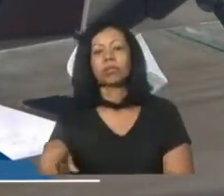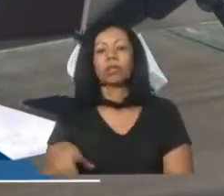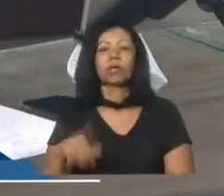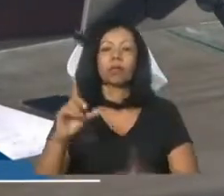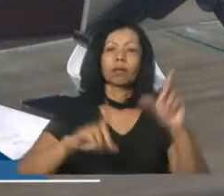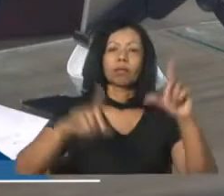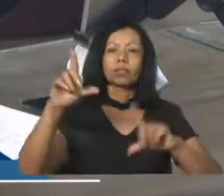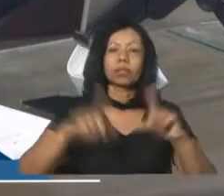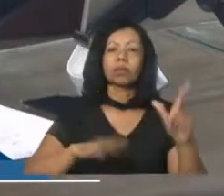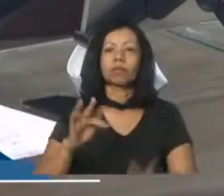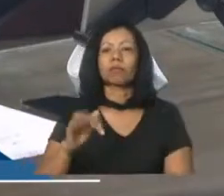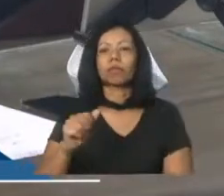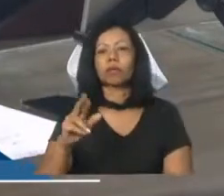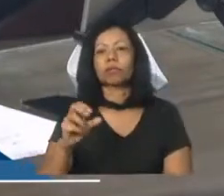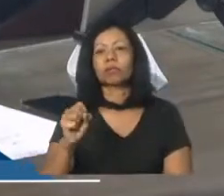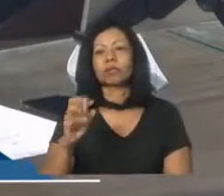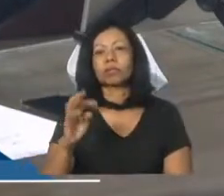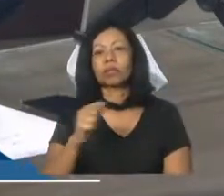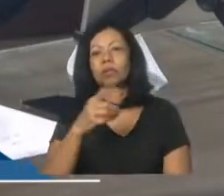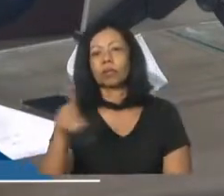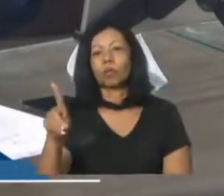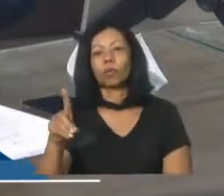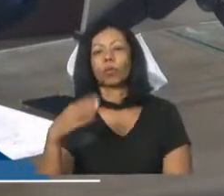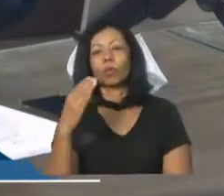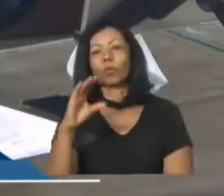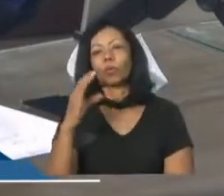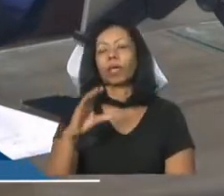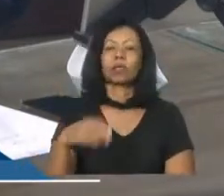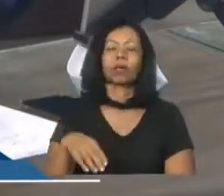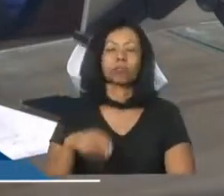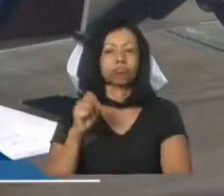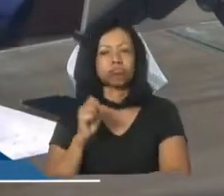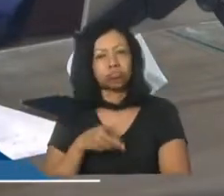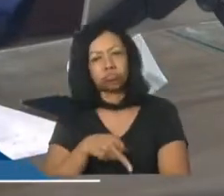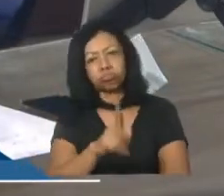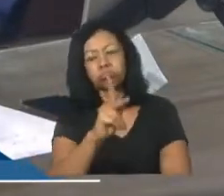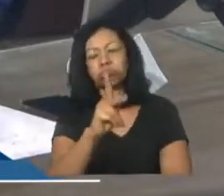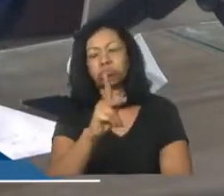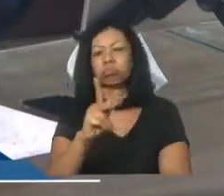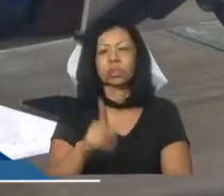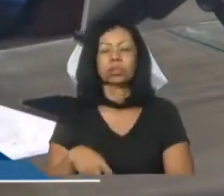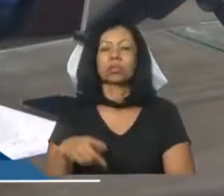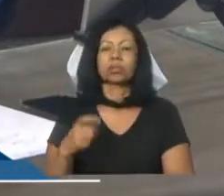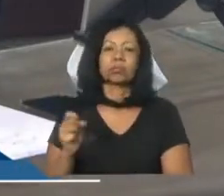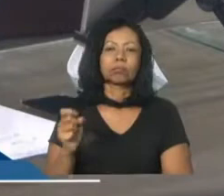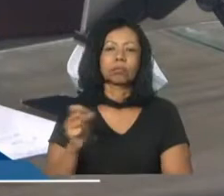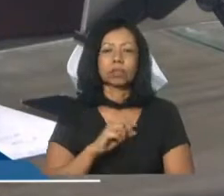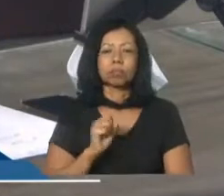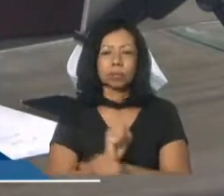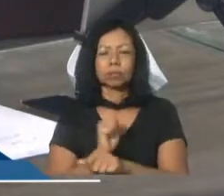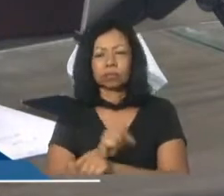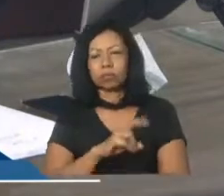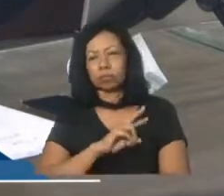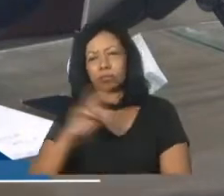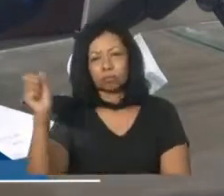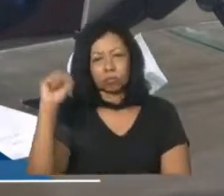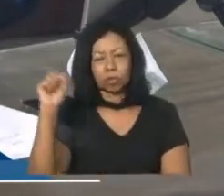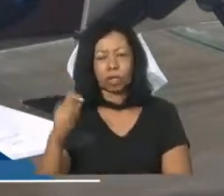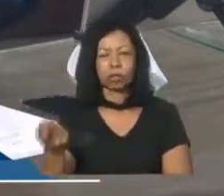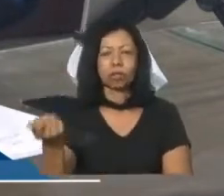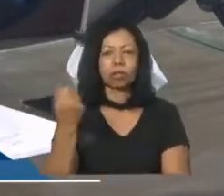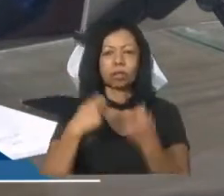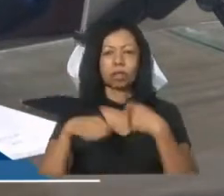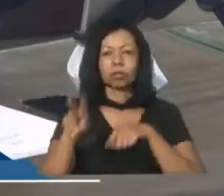aparecendo na final de Copa do Mundo, né, Cubatão inteiro torcendo. Então é só notícia boa, é investimento que traz aí a propagação do